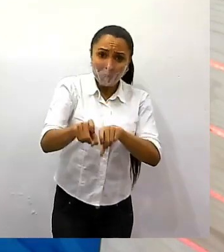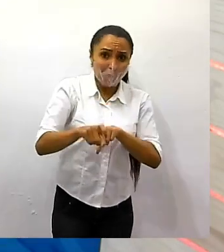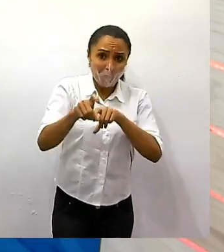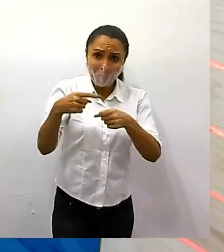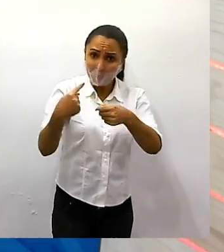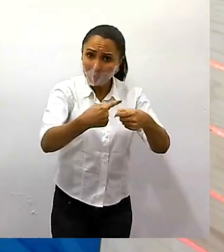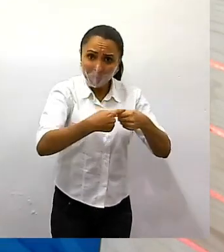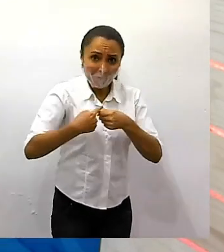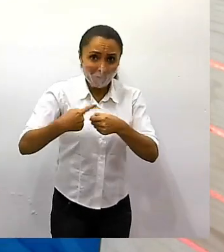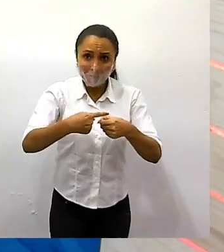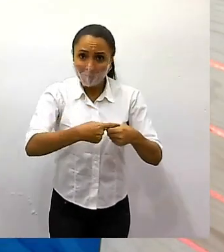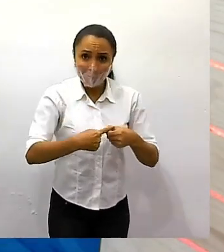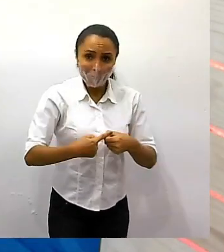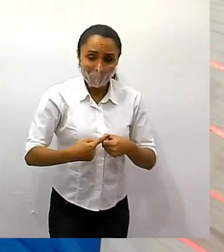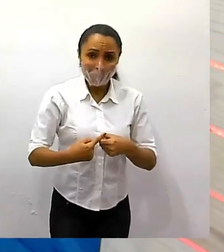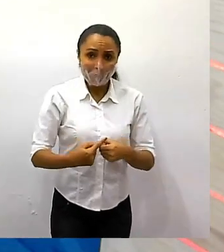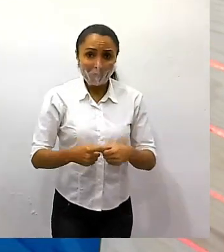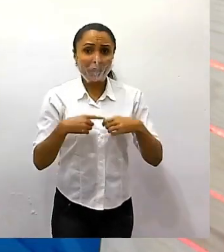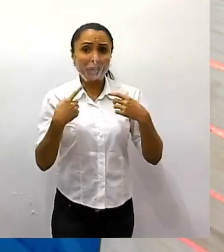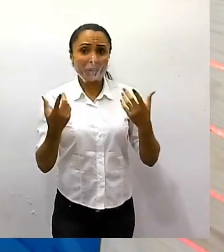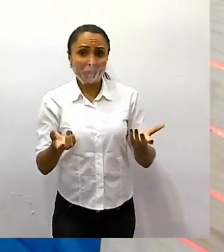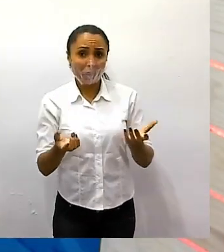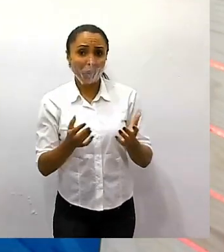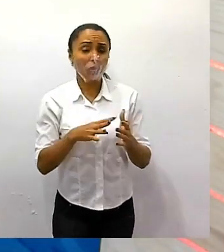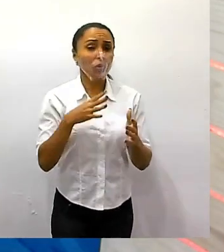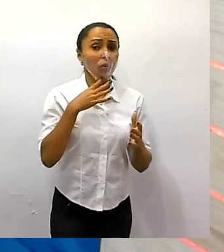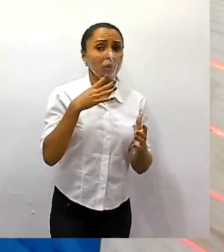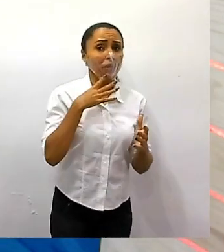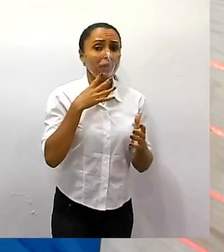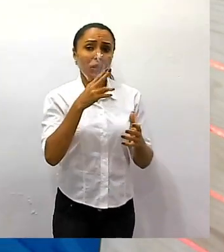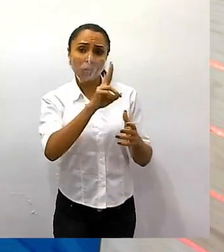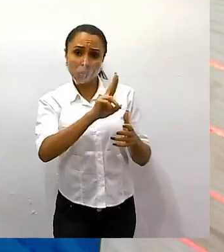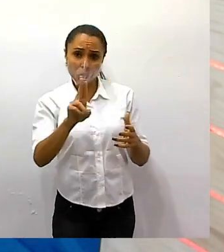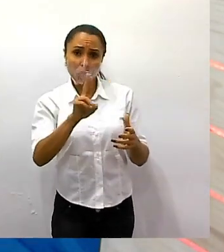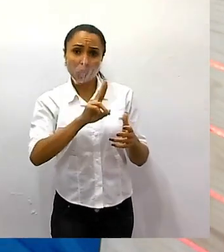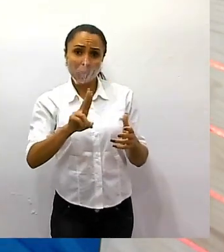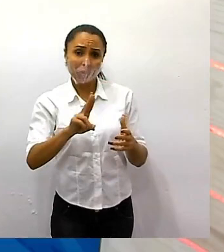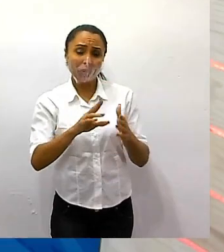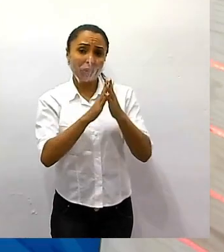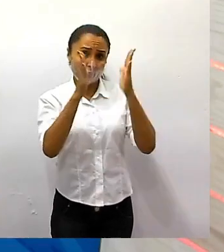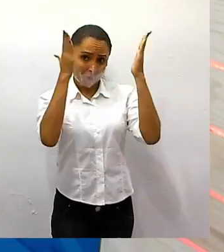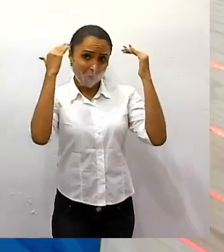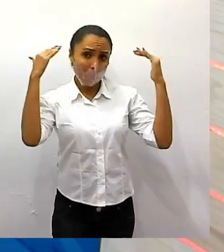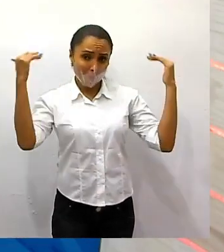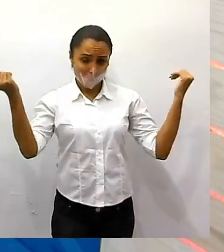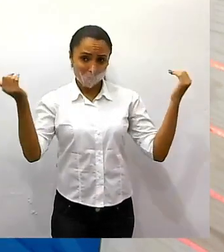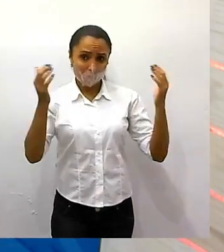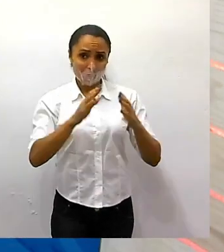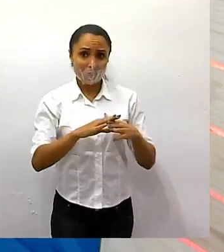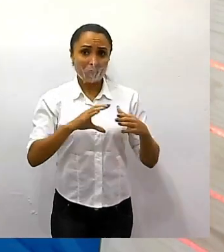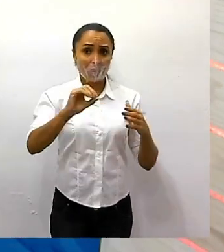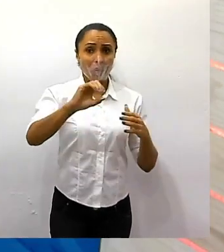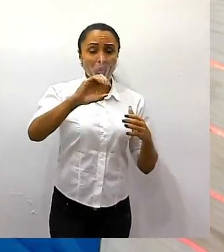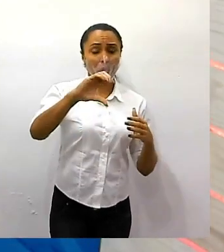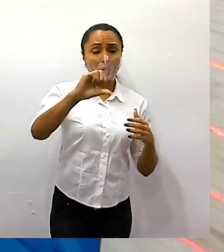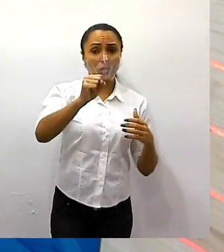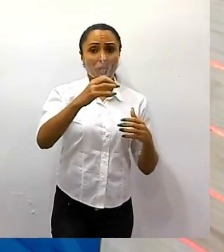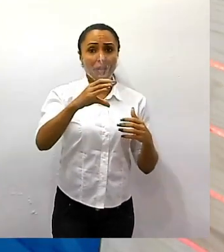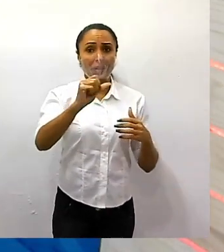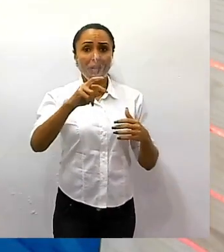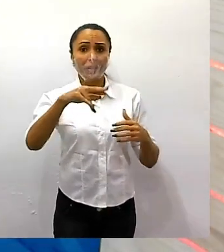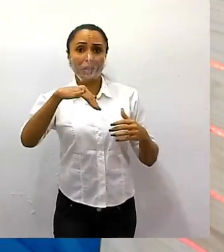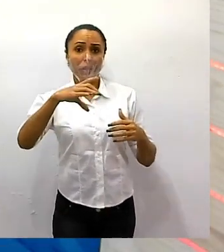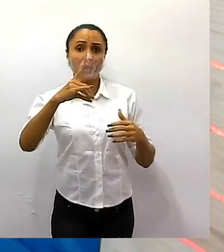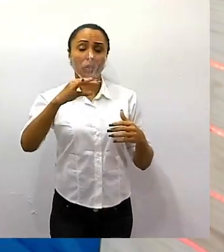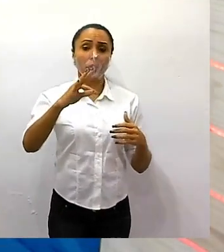interior, e aí, dos grandes nomes do cinema nessa época, como atores, a gente vai ter Oscarito, a gente vai ter Grande